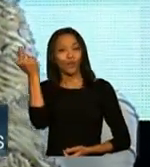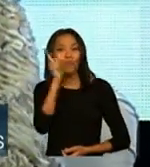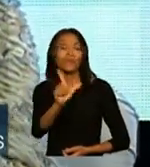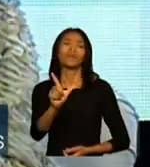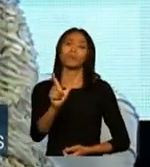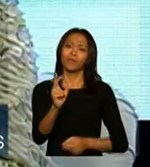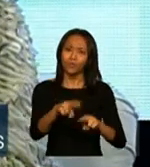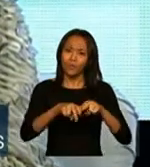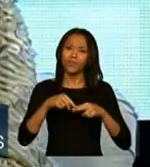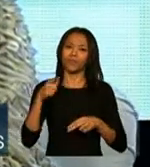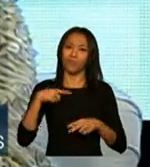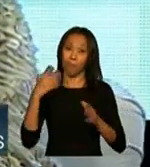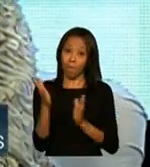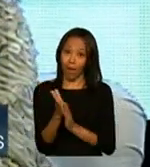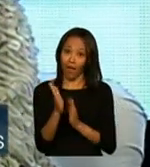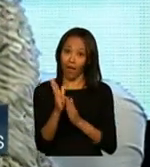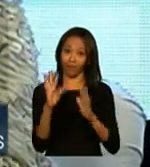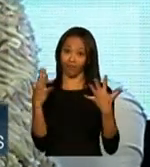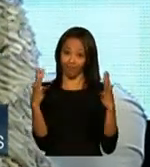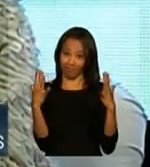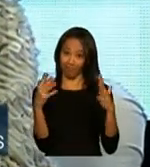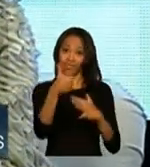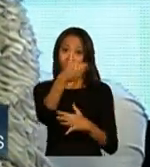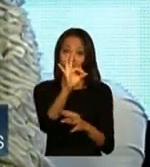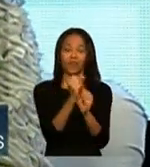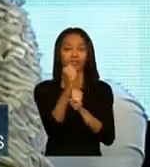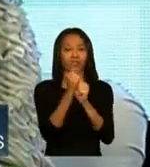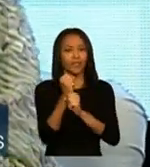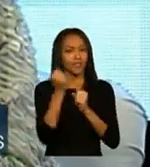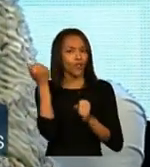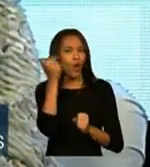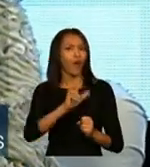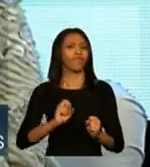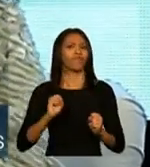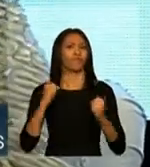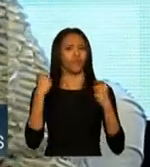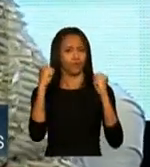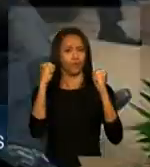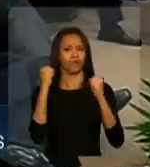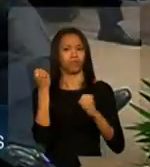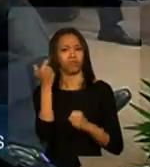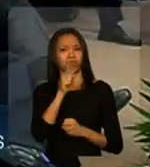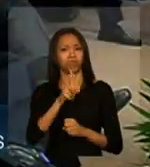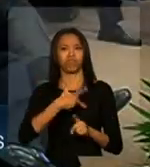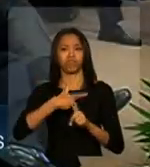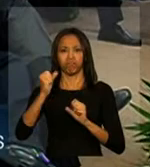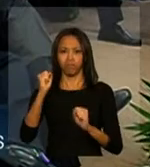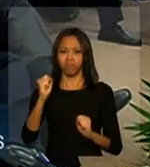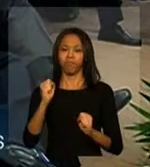sim, muito a comemorar esses 10 anos. São 10 anos de vitória nossa.